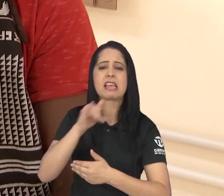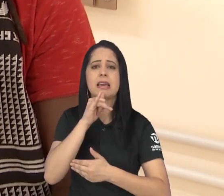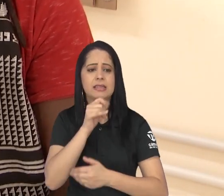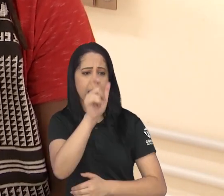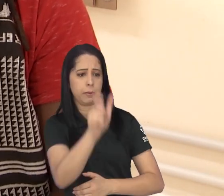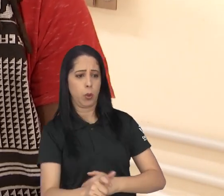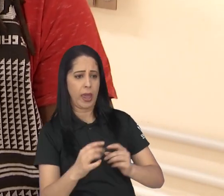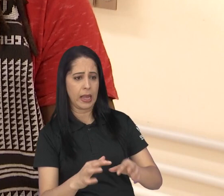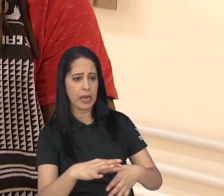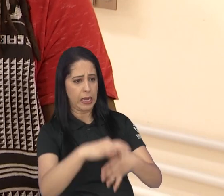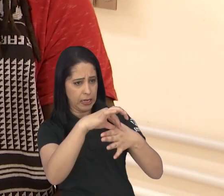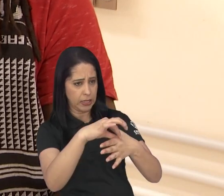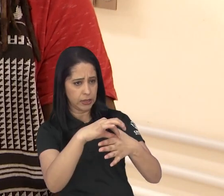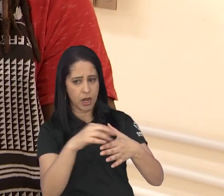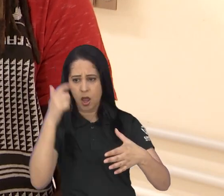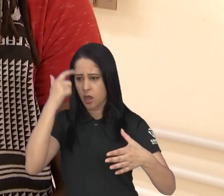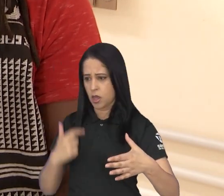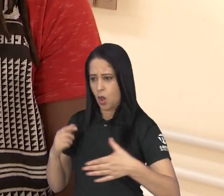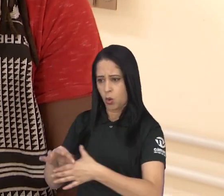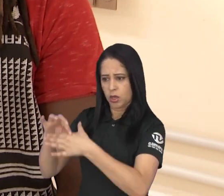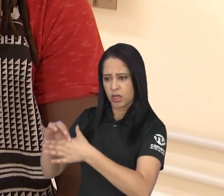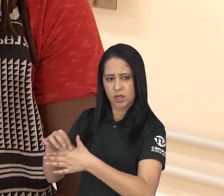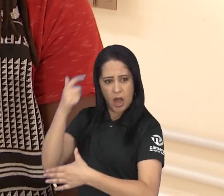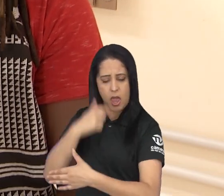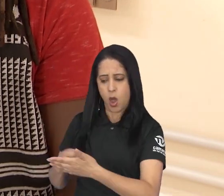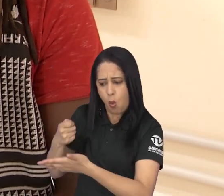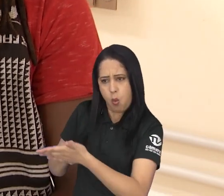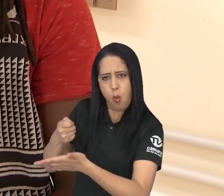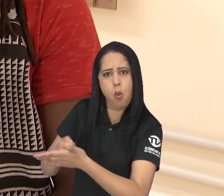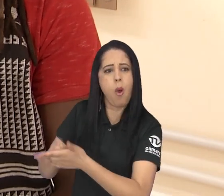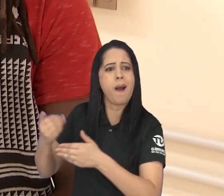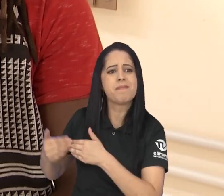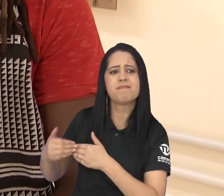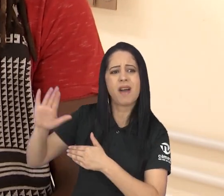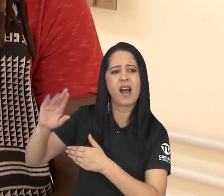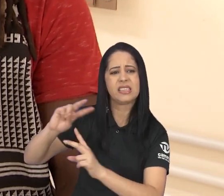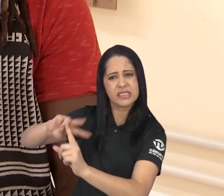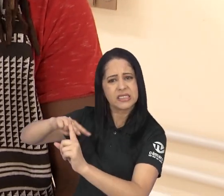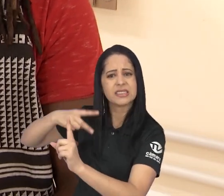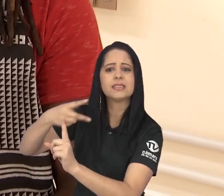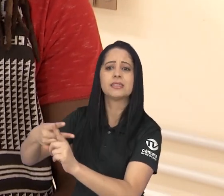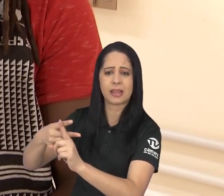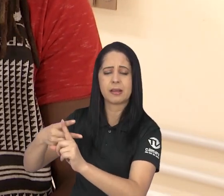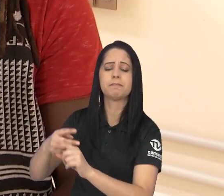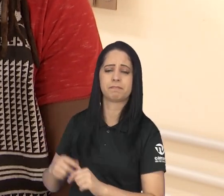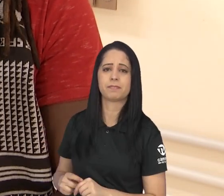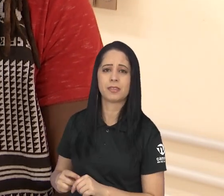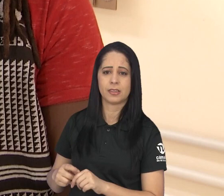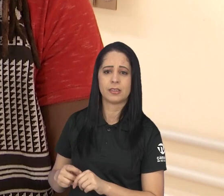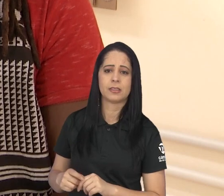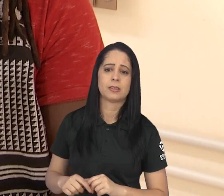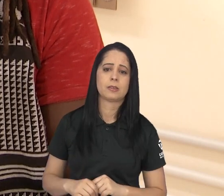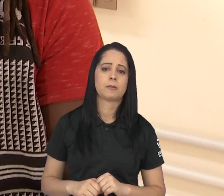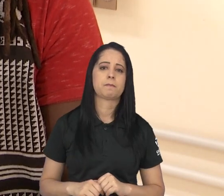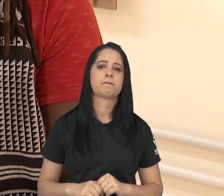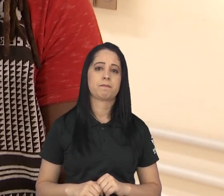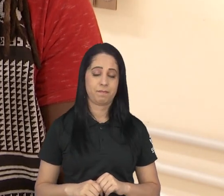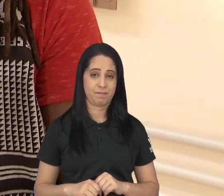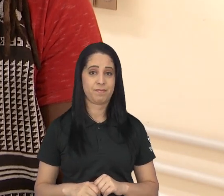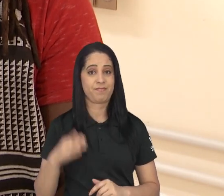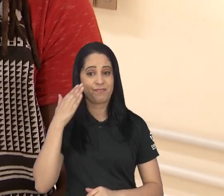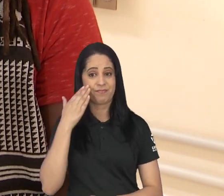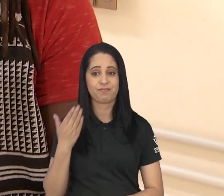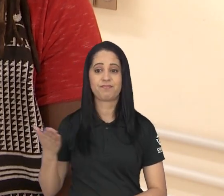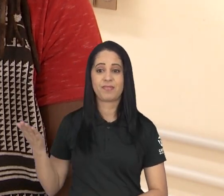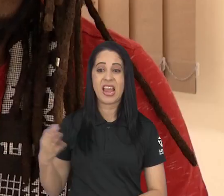Já falam que tem que fazer 2 vezes para ser visto como igual, né? Então, acho que isso é uma trajetória de todo o preto no país,